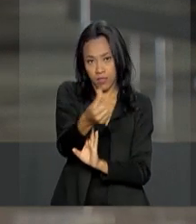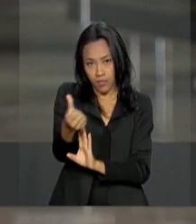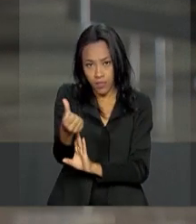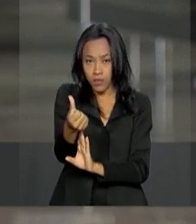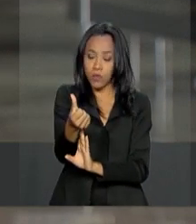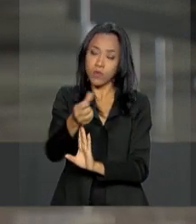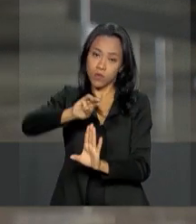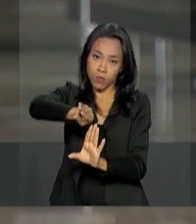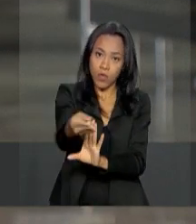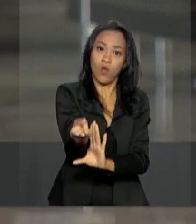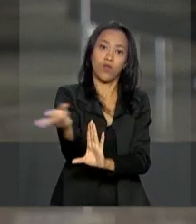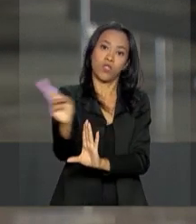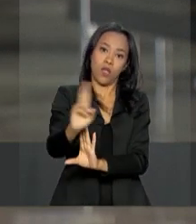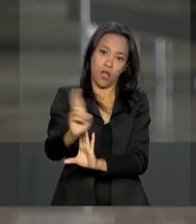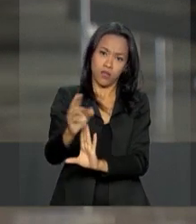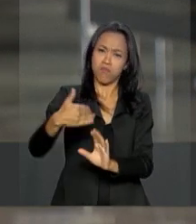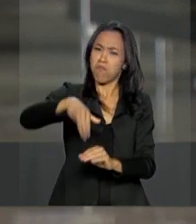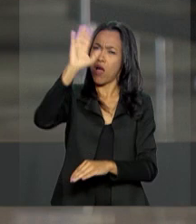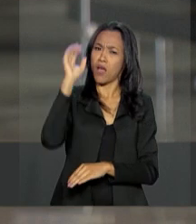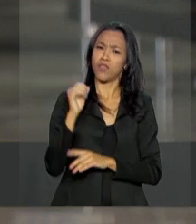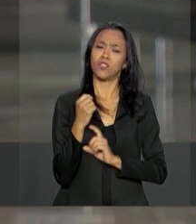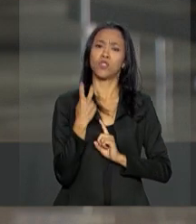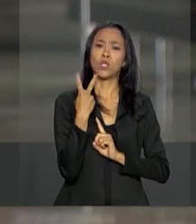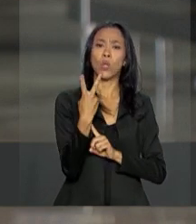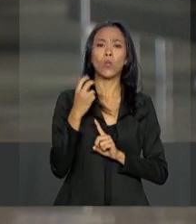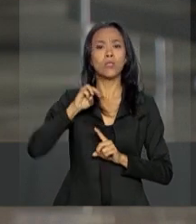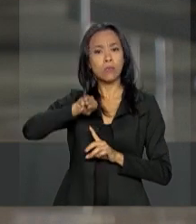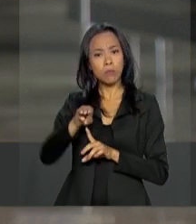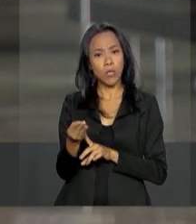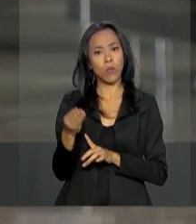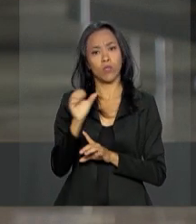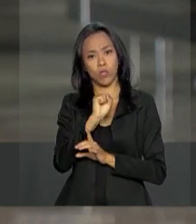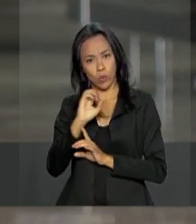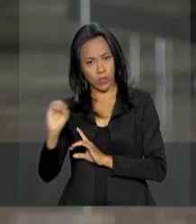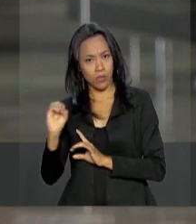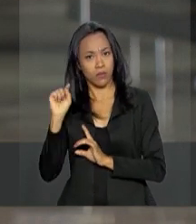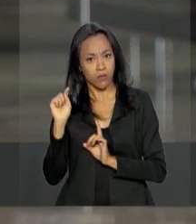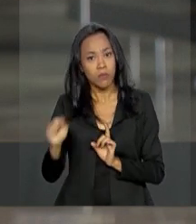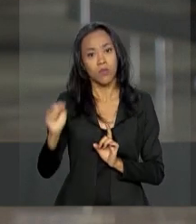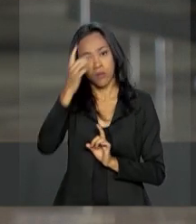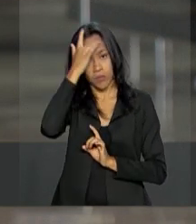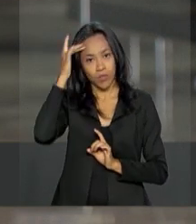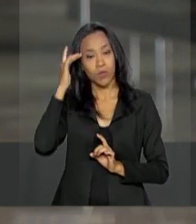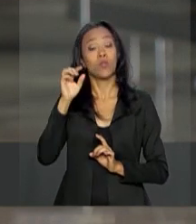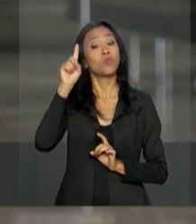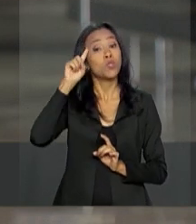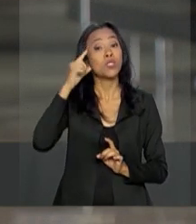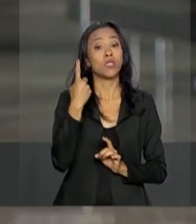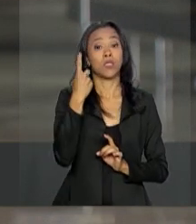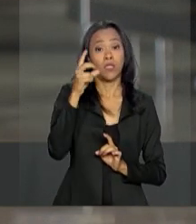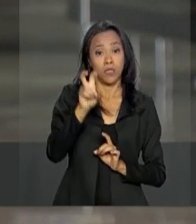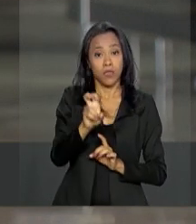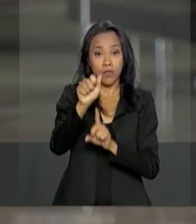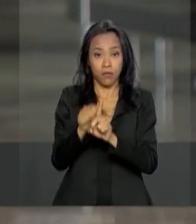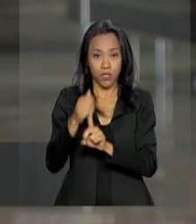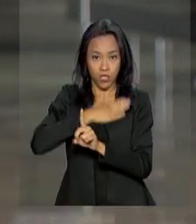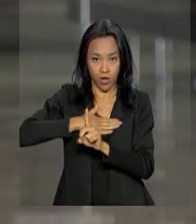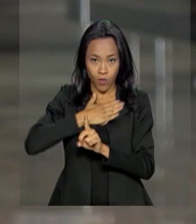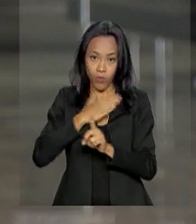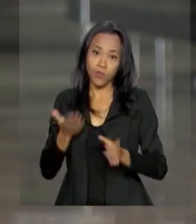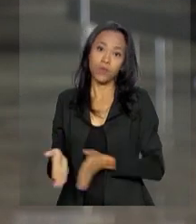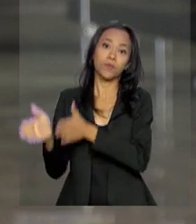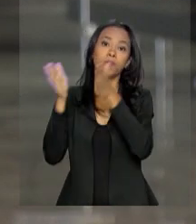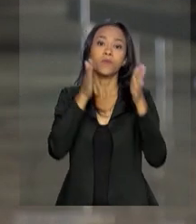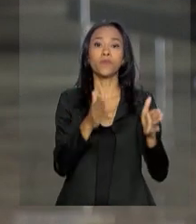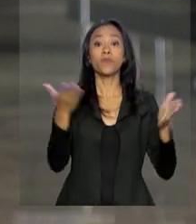milhões de reais para mais de 2 milhões e 800 mil pessoas no dia 15 de agosto vamos agora o ministério